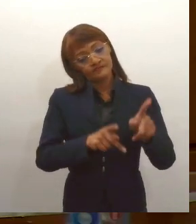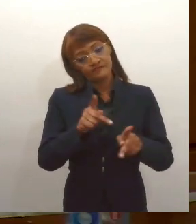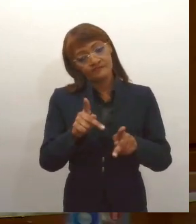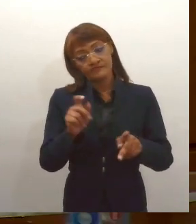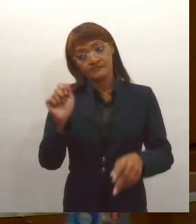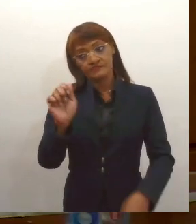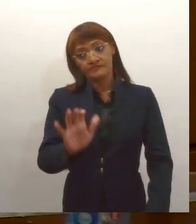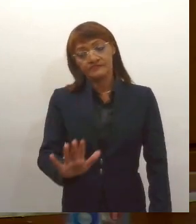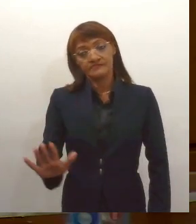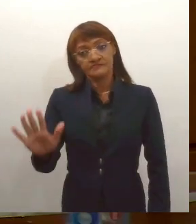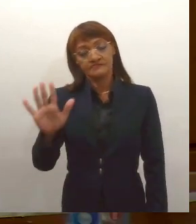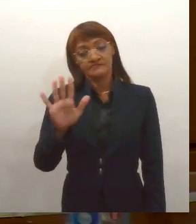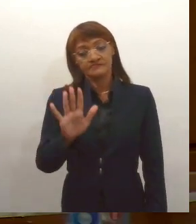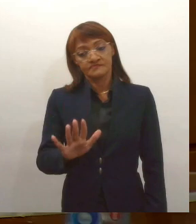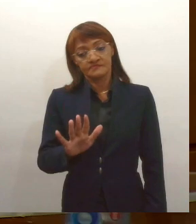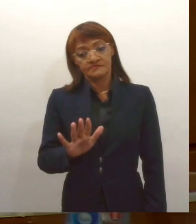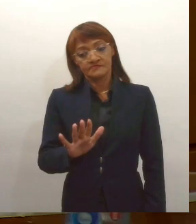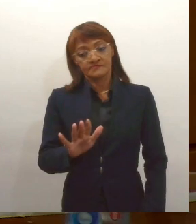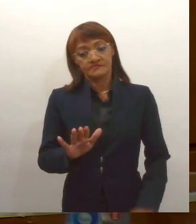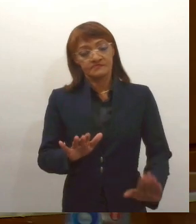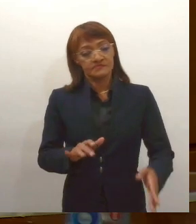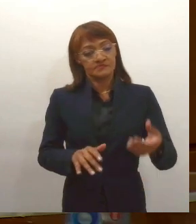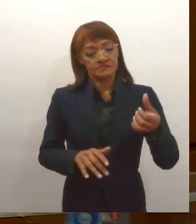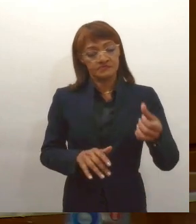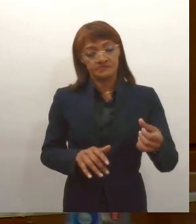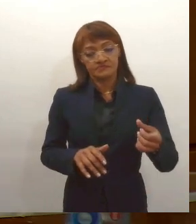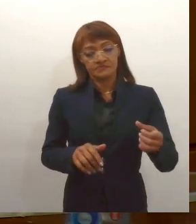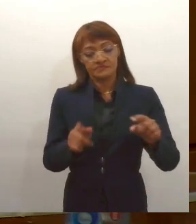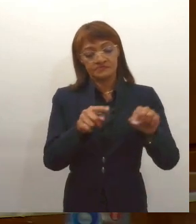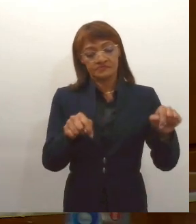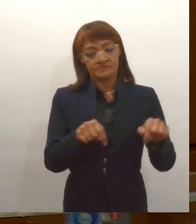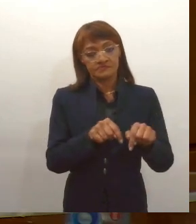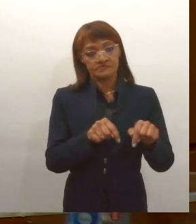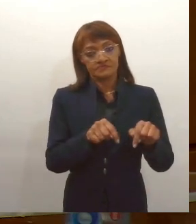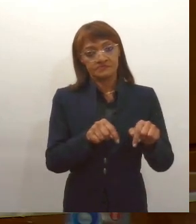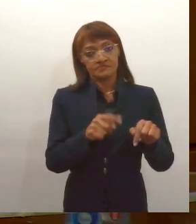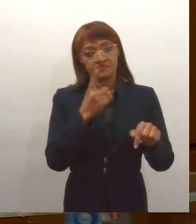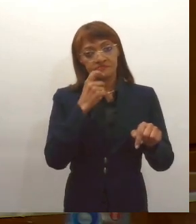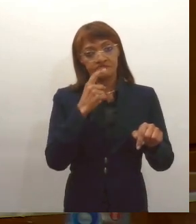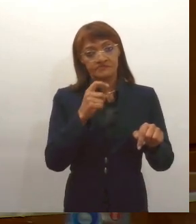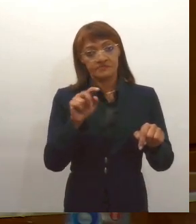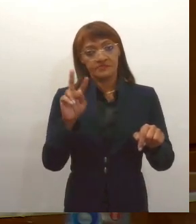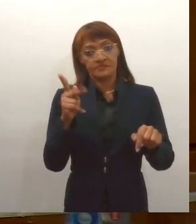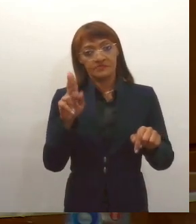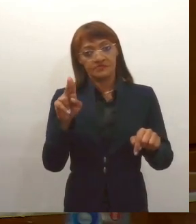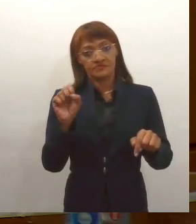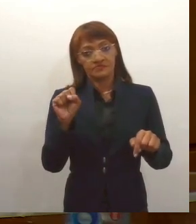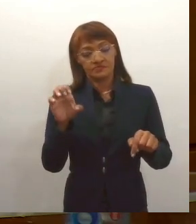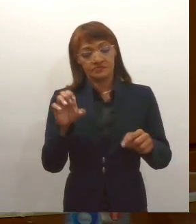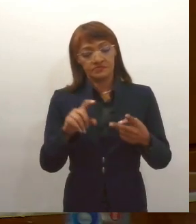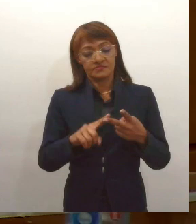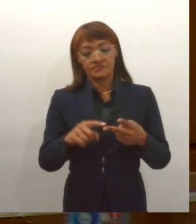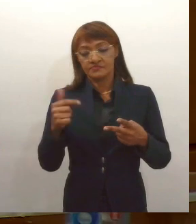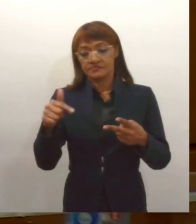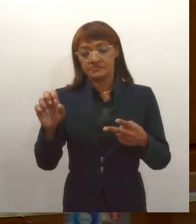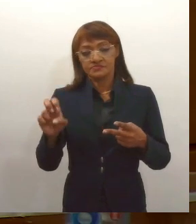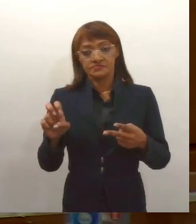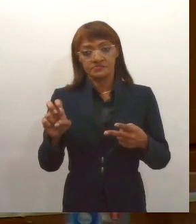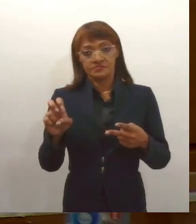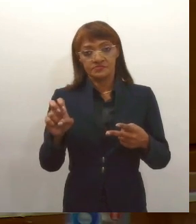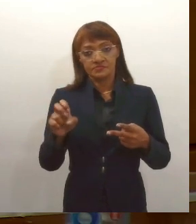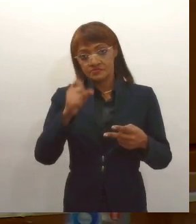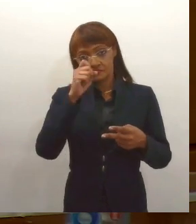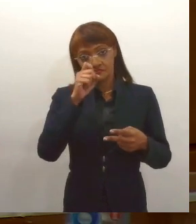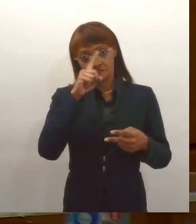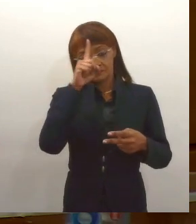ala vermelha do Uzi 25 no hospital e maternidade Santo Isabel 10 no Hospital Regional